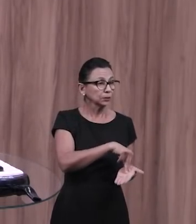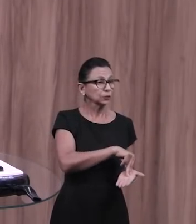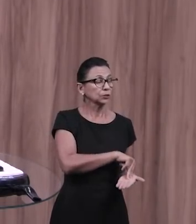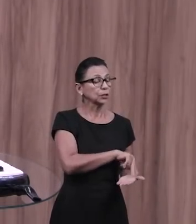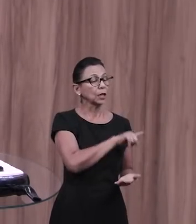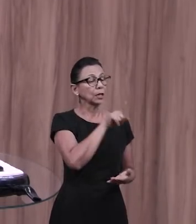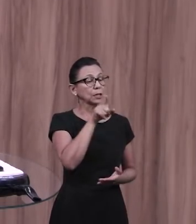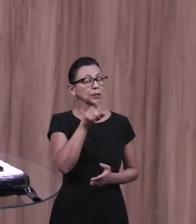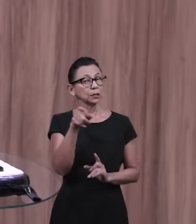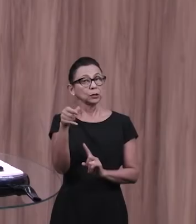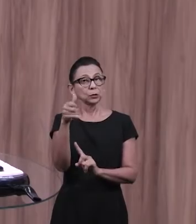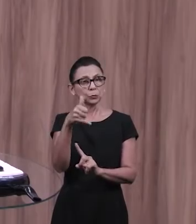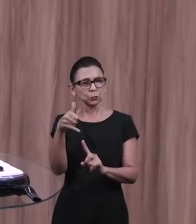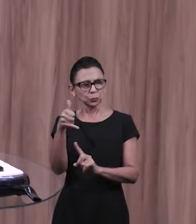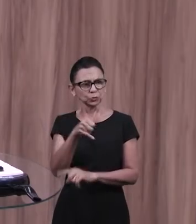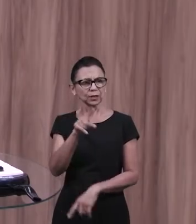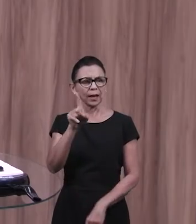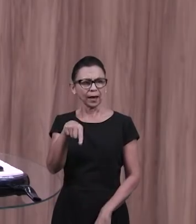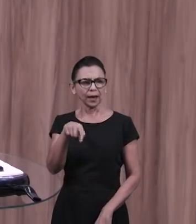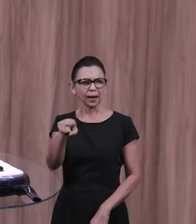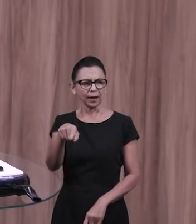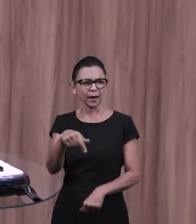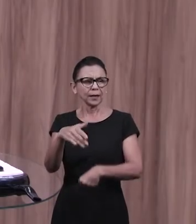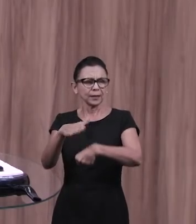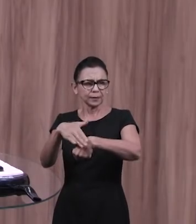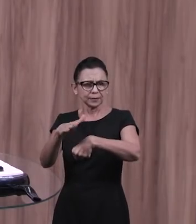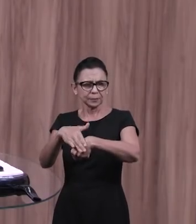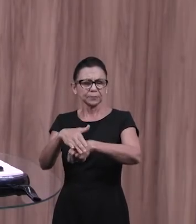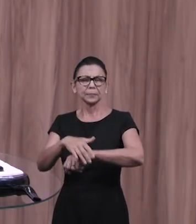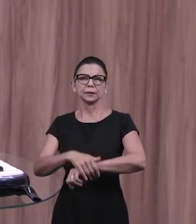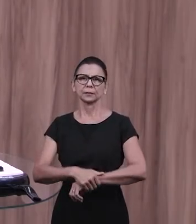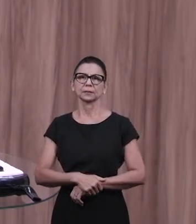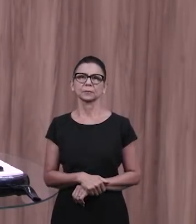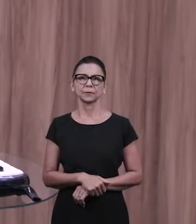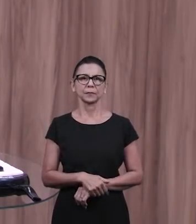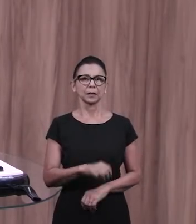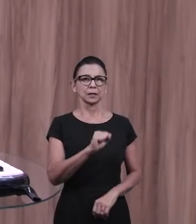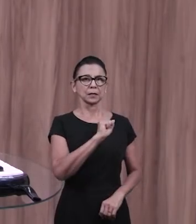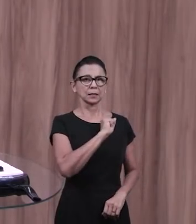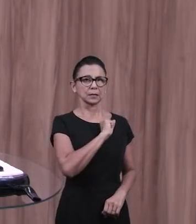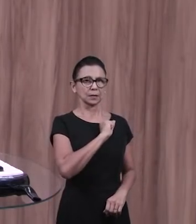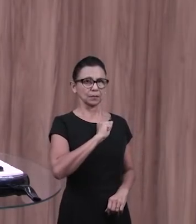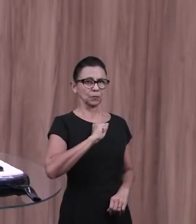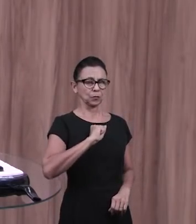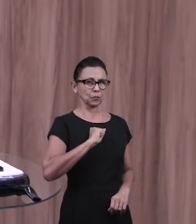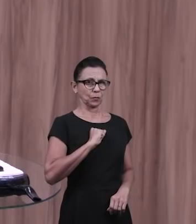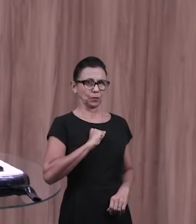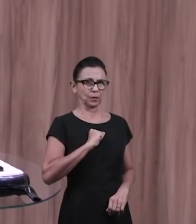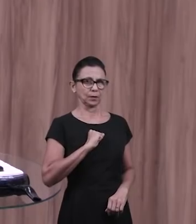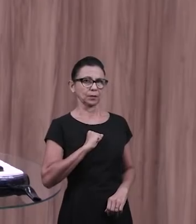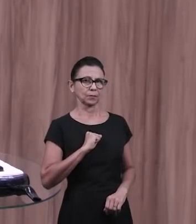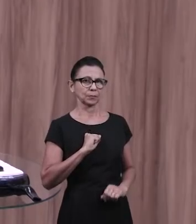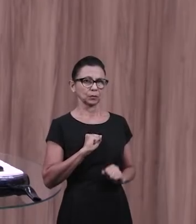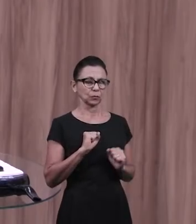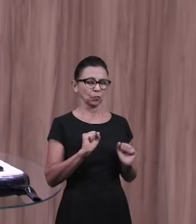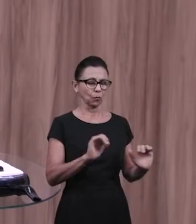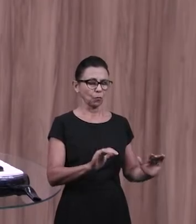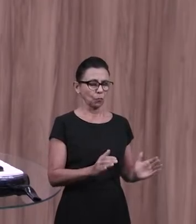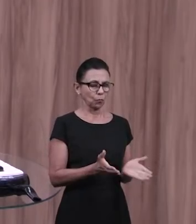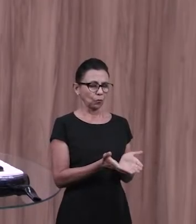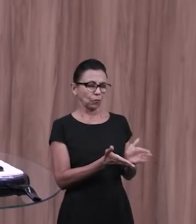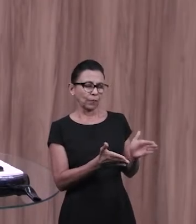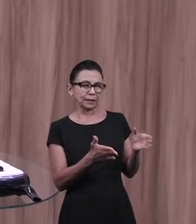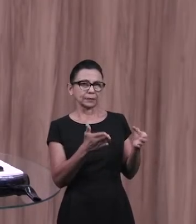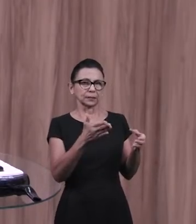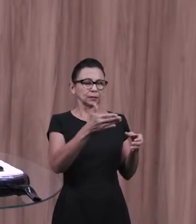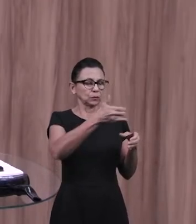este mesmo. Samuel pegou o vaso do azeite e ungiu a Davi, no meio de todos os